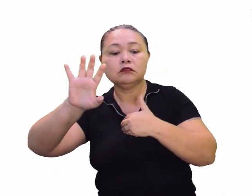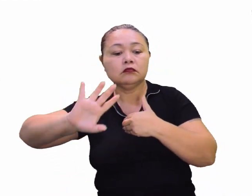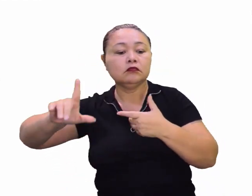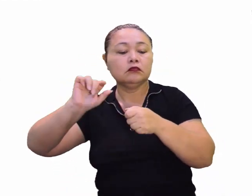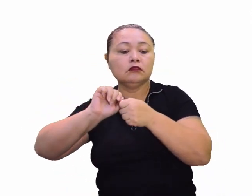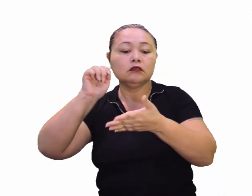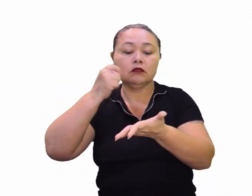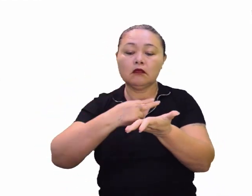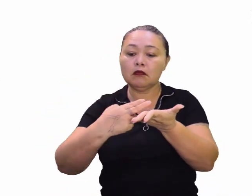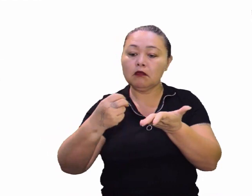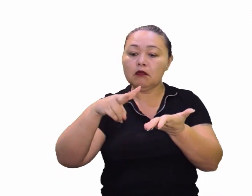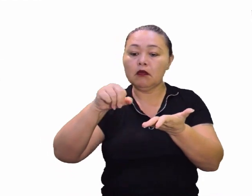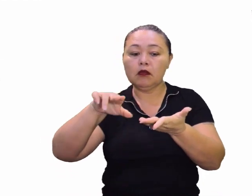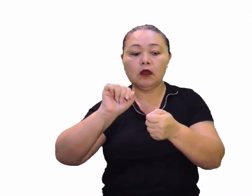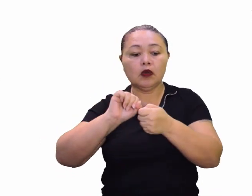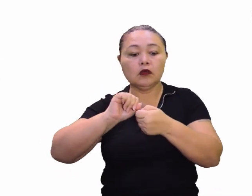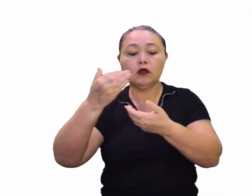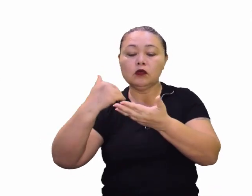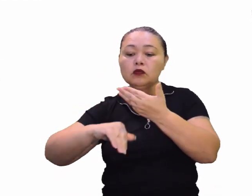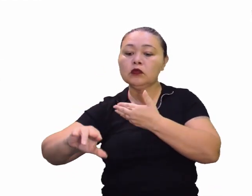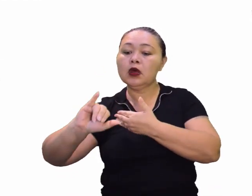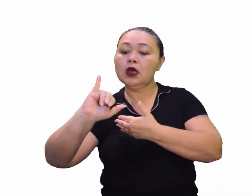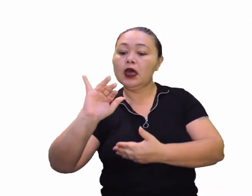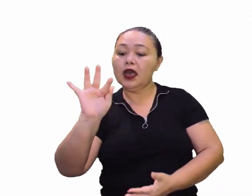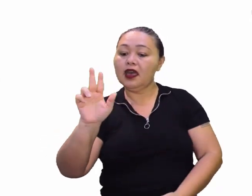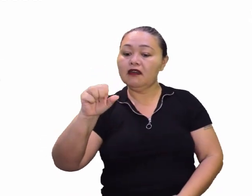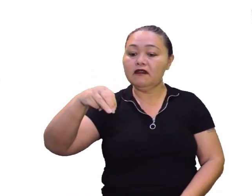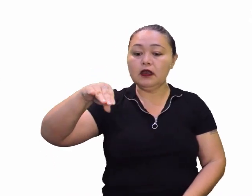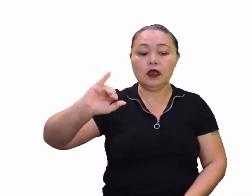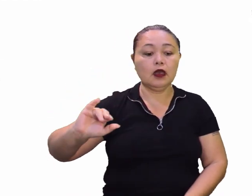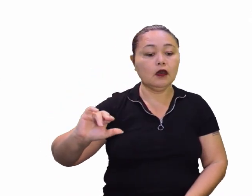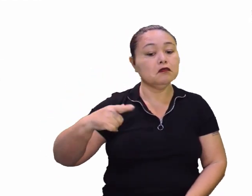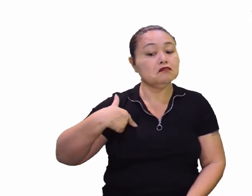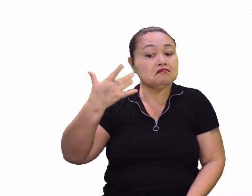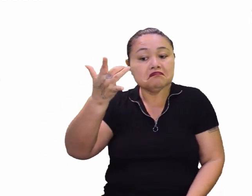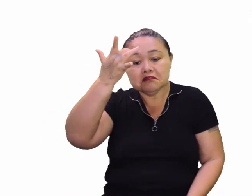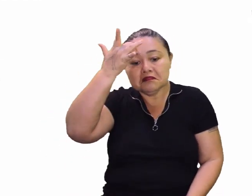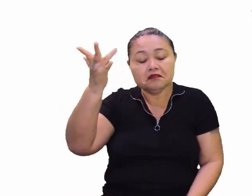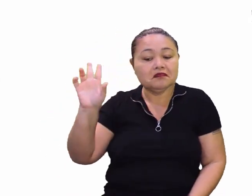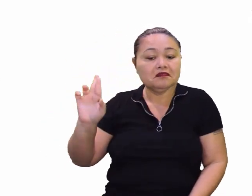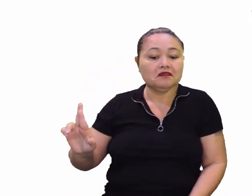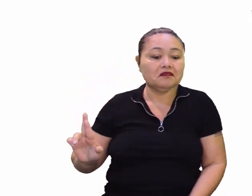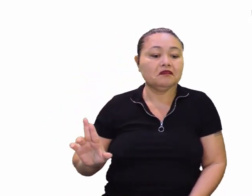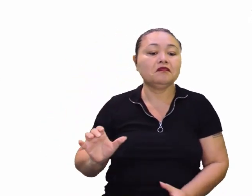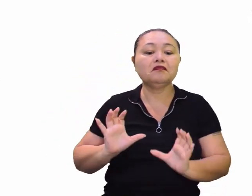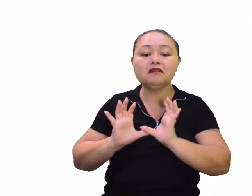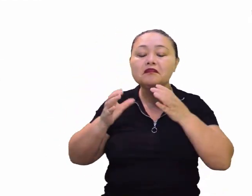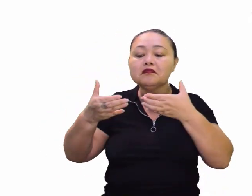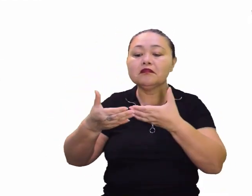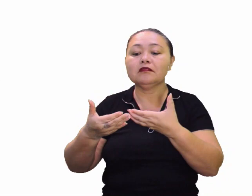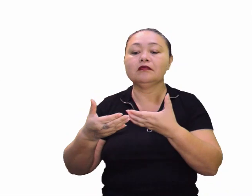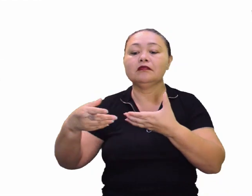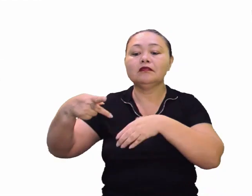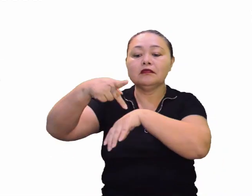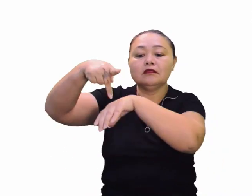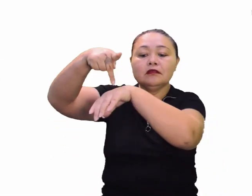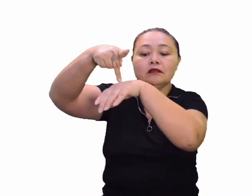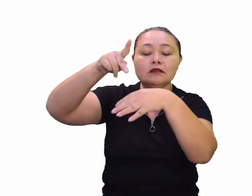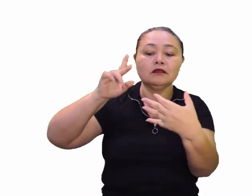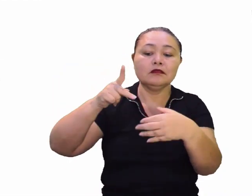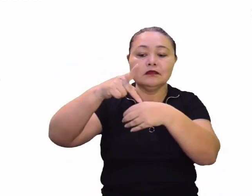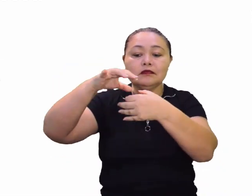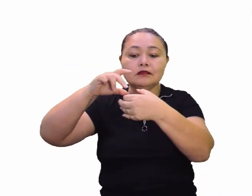de Varsóvia. D. Fundo Monetário Internacional. Mamão com açúcar, Rogério? Tranquilo, marca logo. Comunidade dos Estados